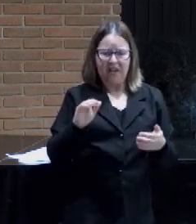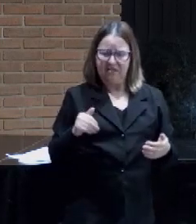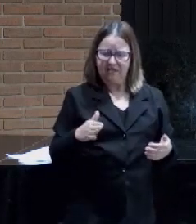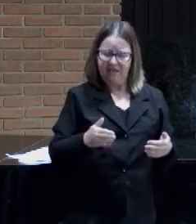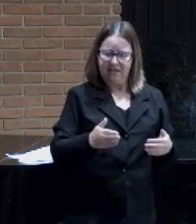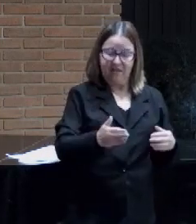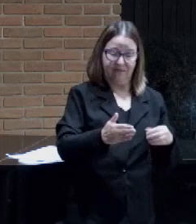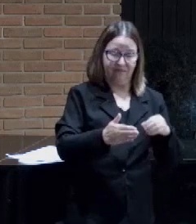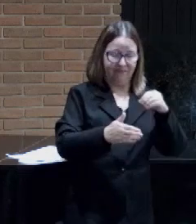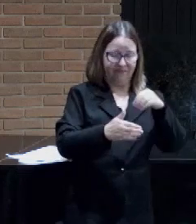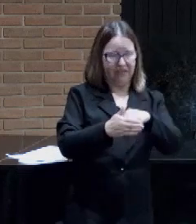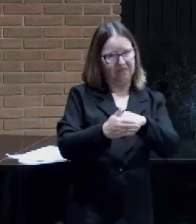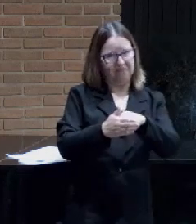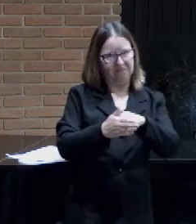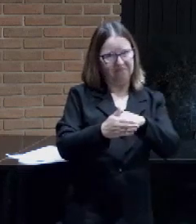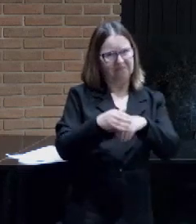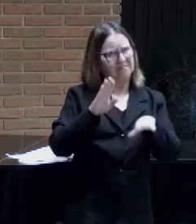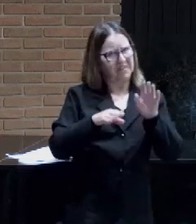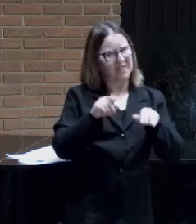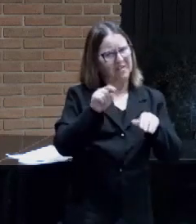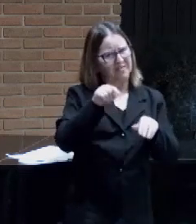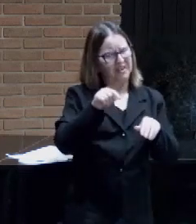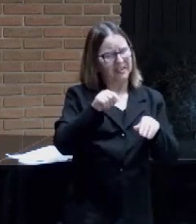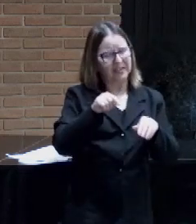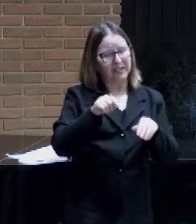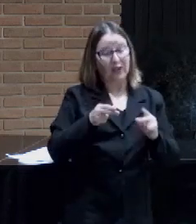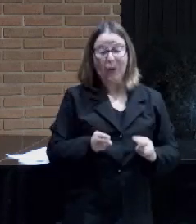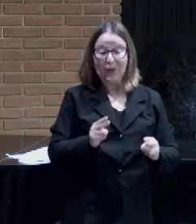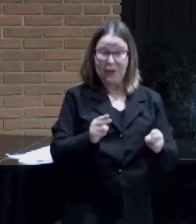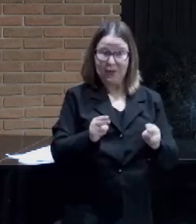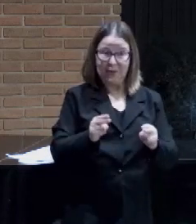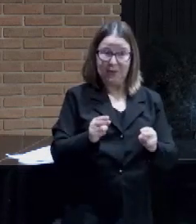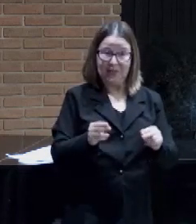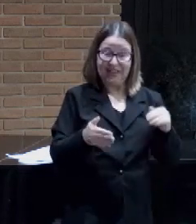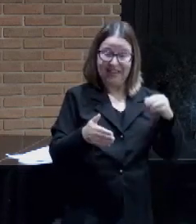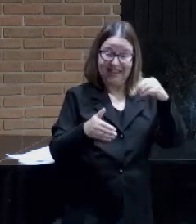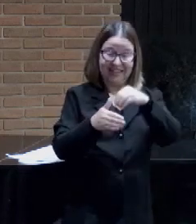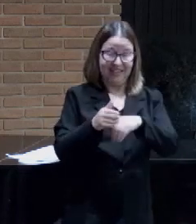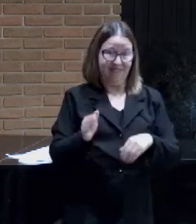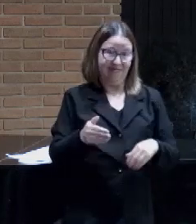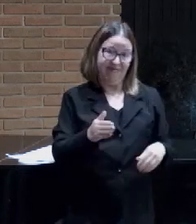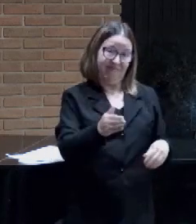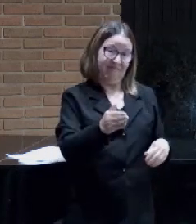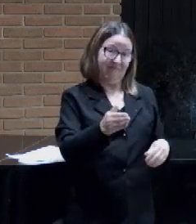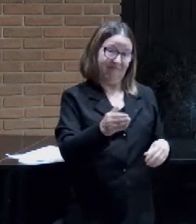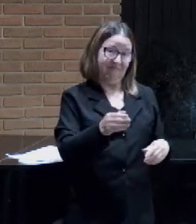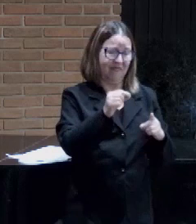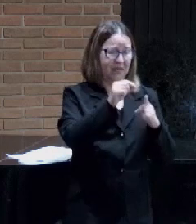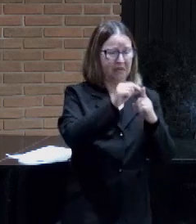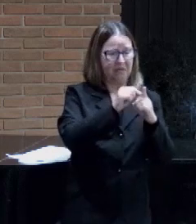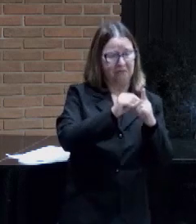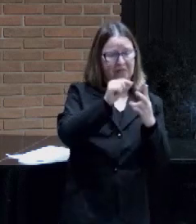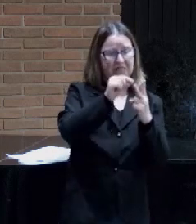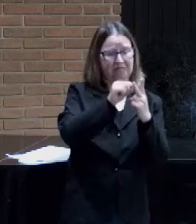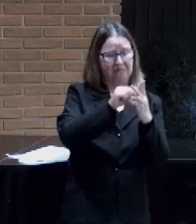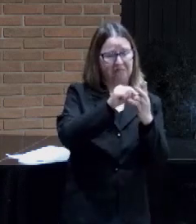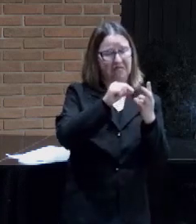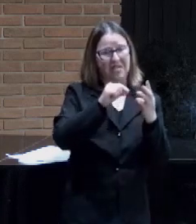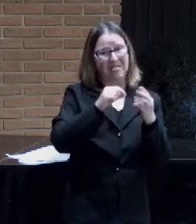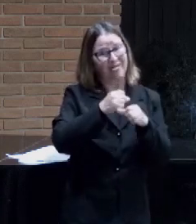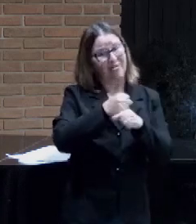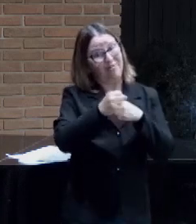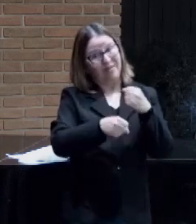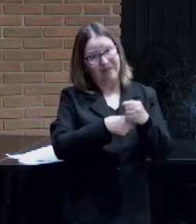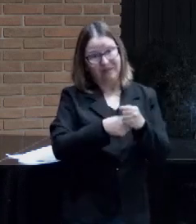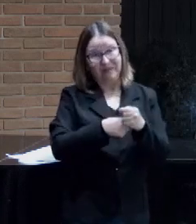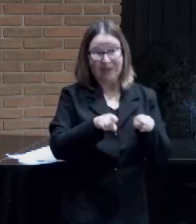Talvez você ainda vai passar uma semana na barriga do grande peixe, talvez eu vá passar, talvez eu passe 1 mês, 2 meses, 1 ano. Mas, meus